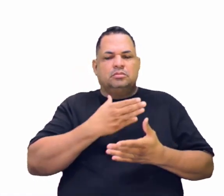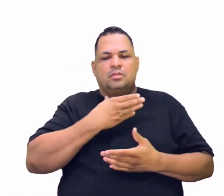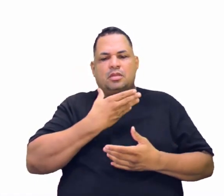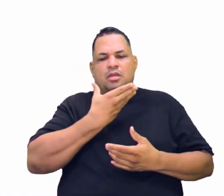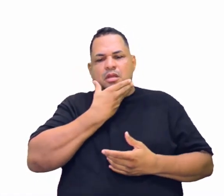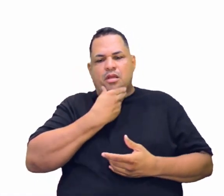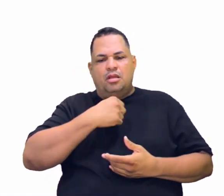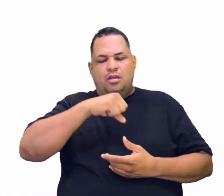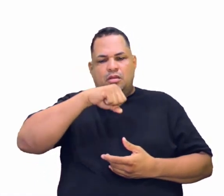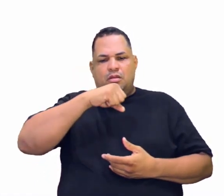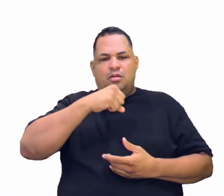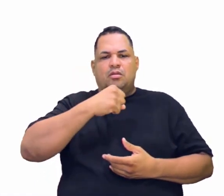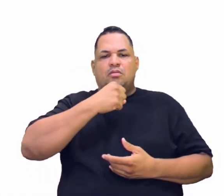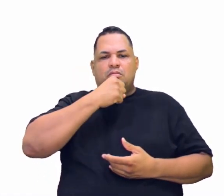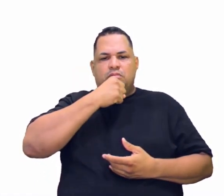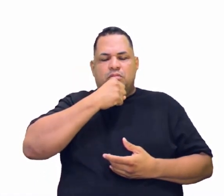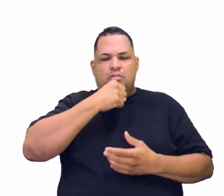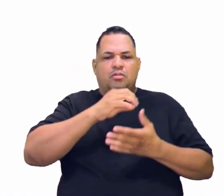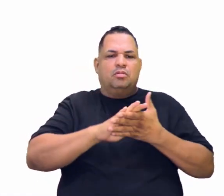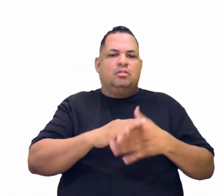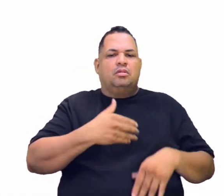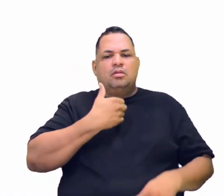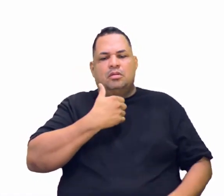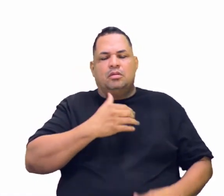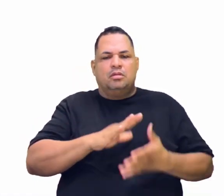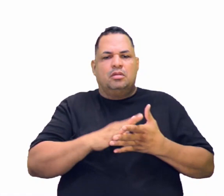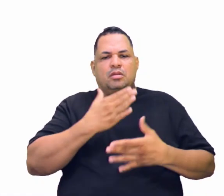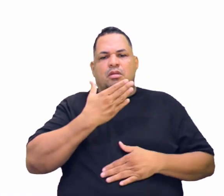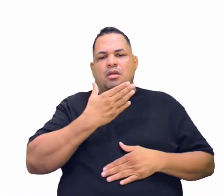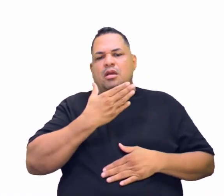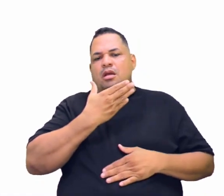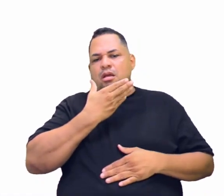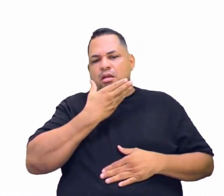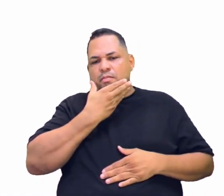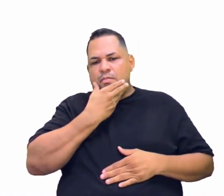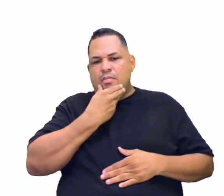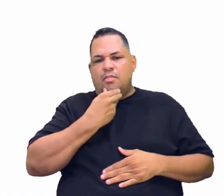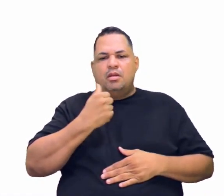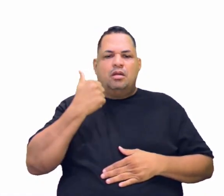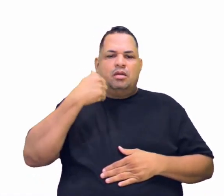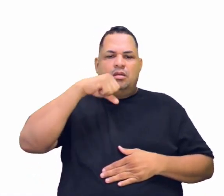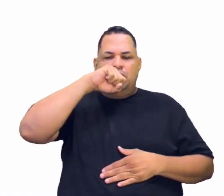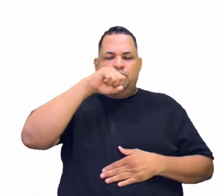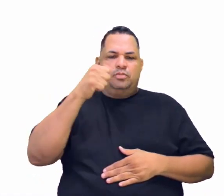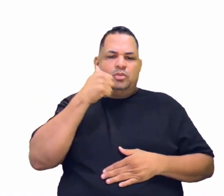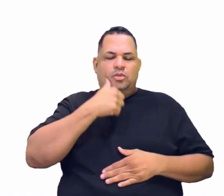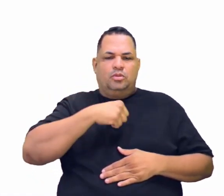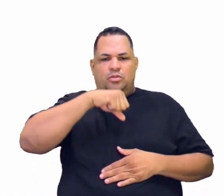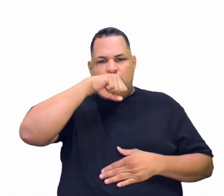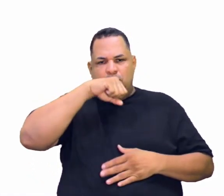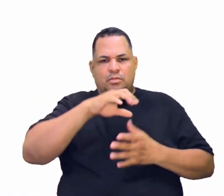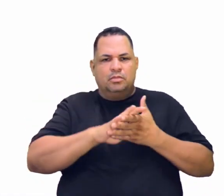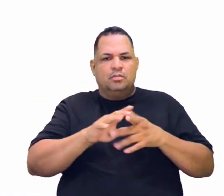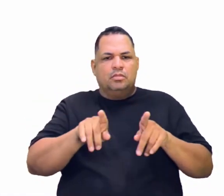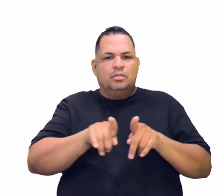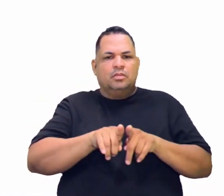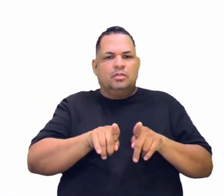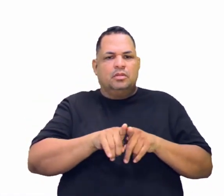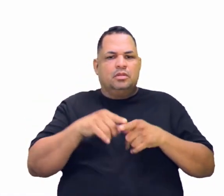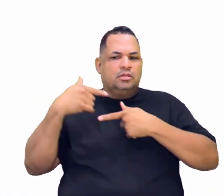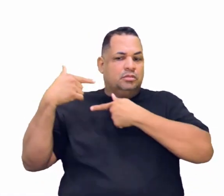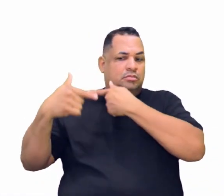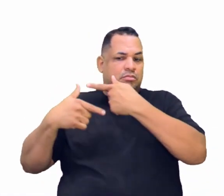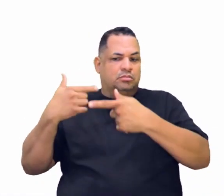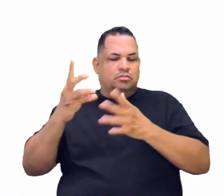índio, o pai era descendente de índio, a mãe era descendente de índio, e ele se consagra descendente de Bororo.